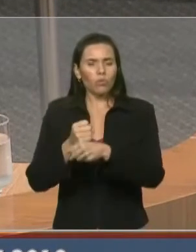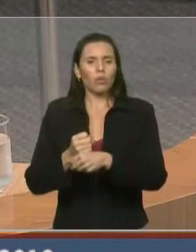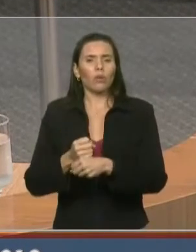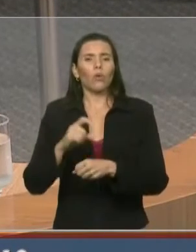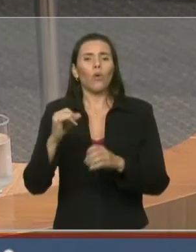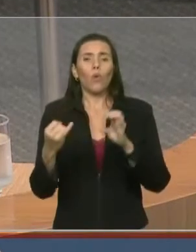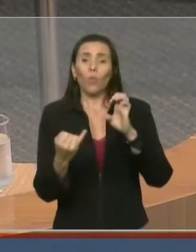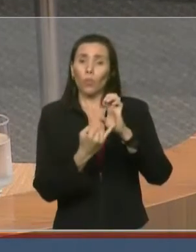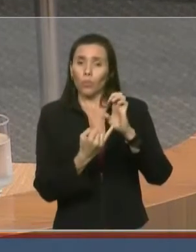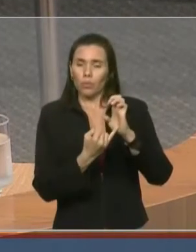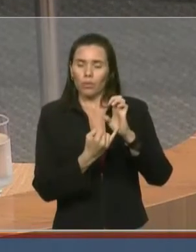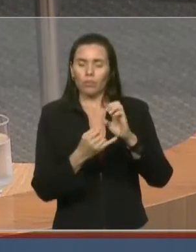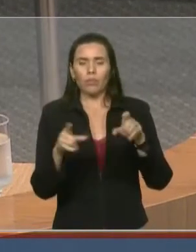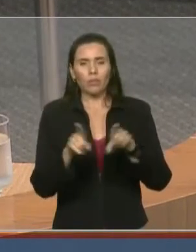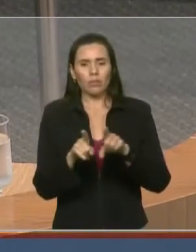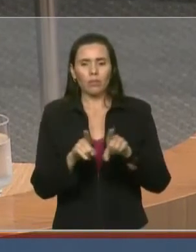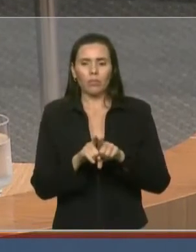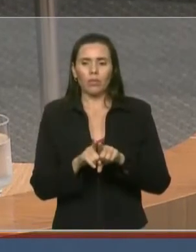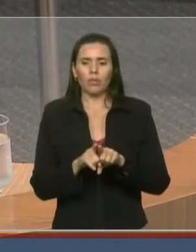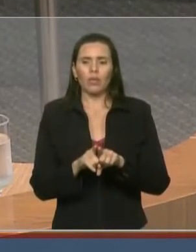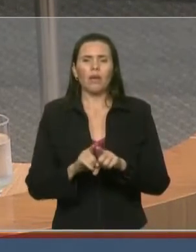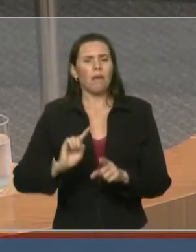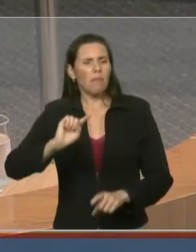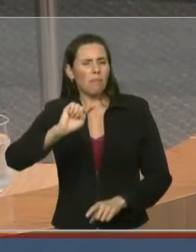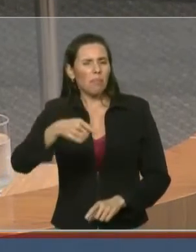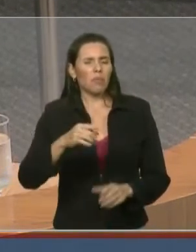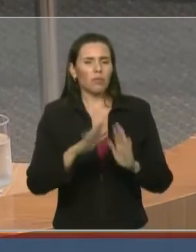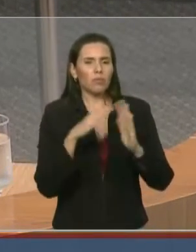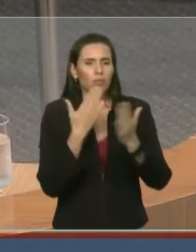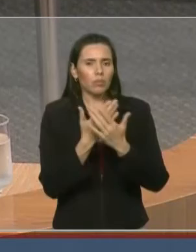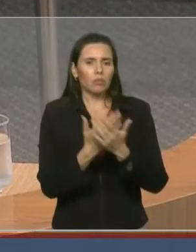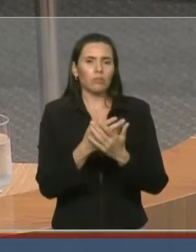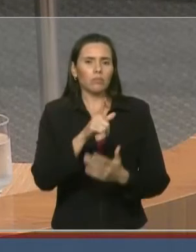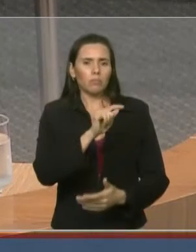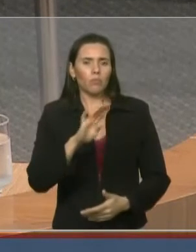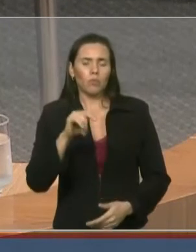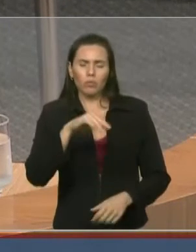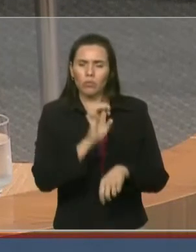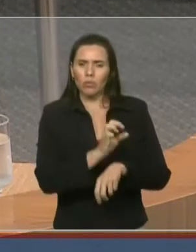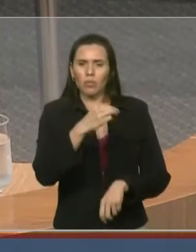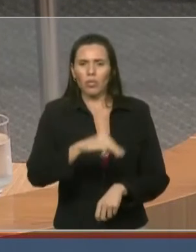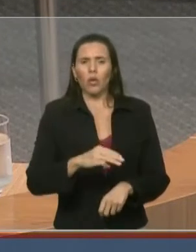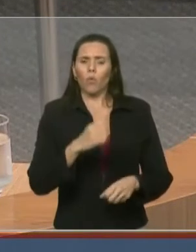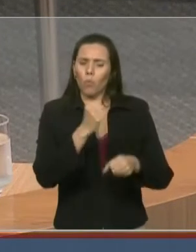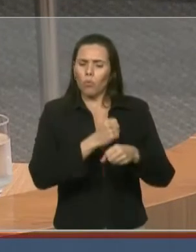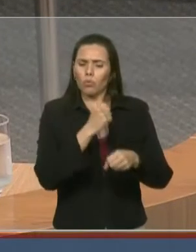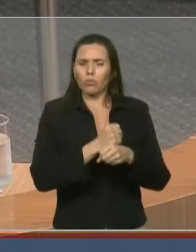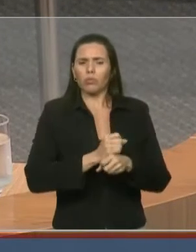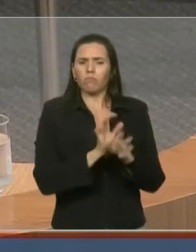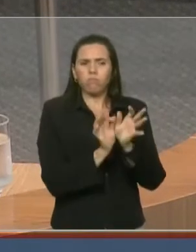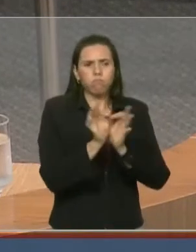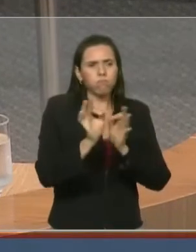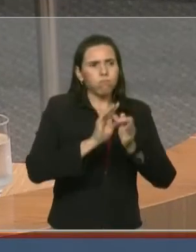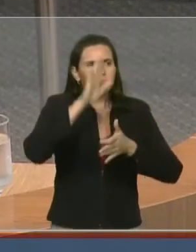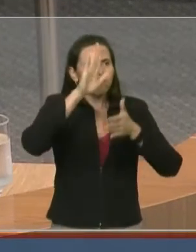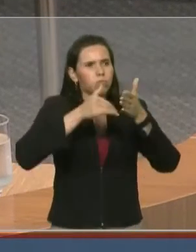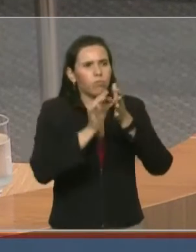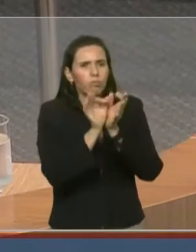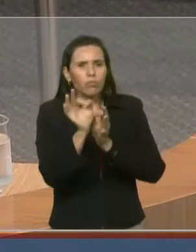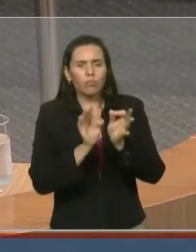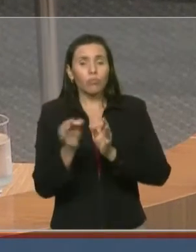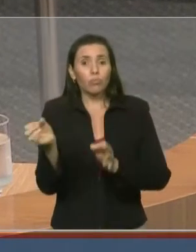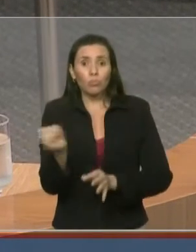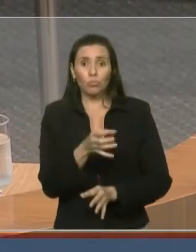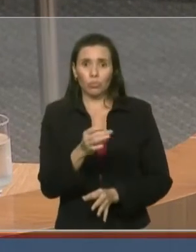de qualificação das cerca de 1.000 escolas públicas do Estado do Maranhão. E esse é um aspecto importante, sobretudo no momento em que o